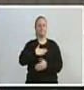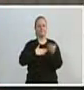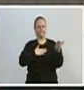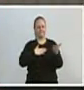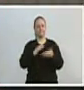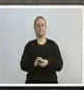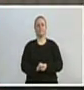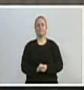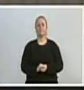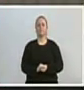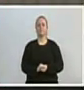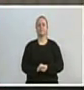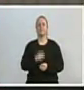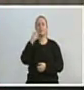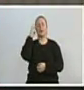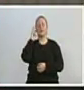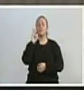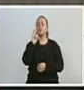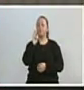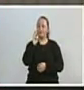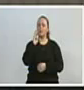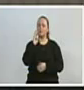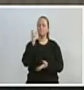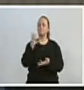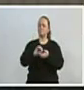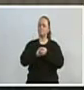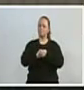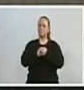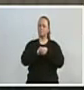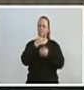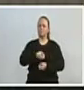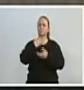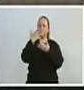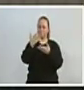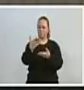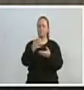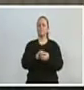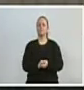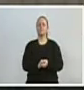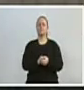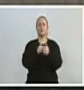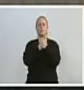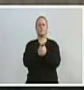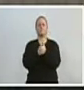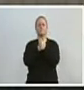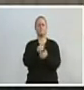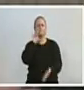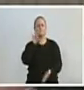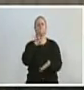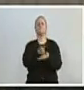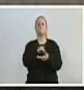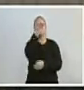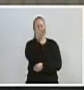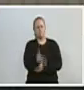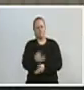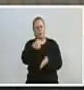Pereira. Vereador Vanderlei, quero cumprimentá-lo pelo pronunciamento. Dizer que acompanho de fato aqui nesta casa vossa